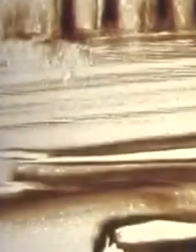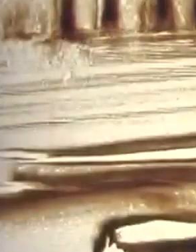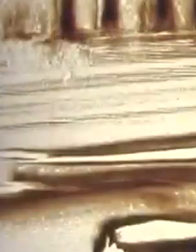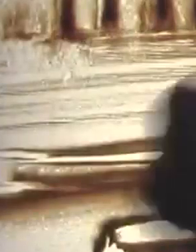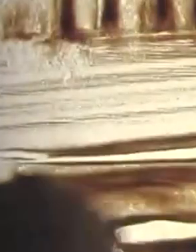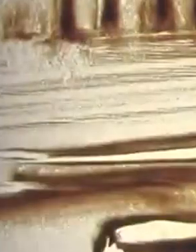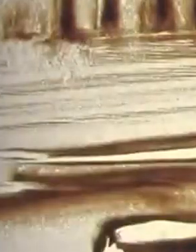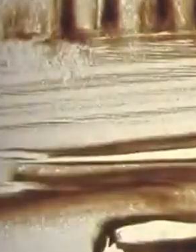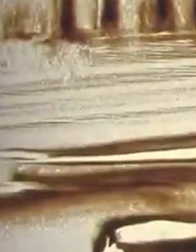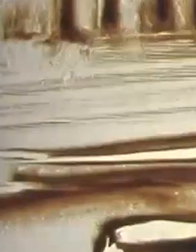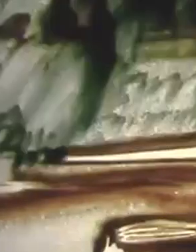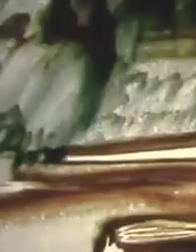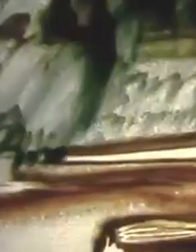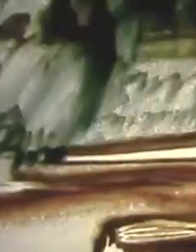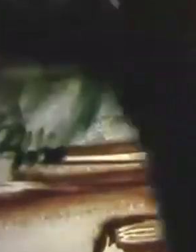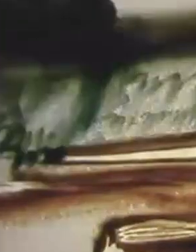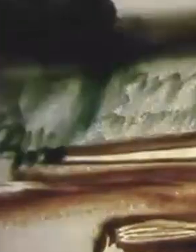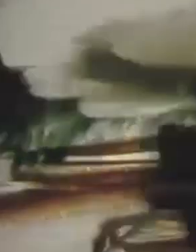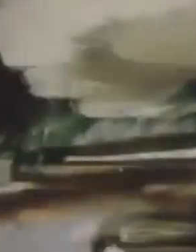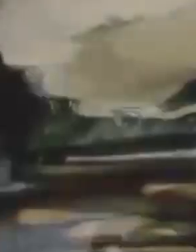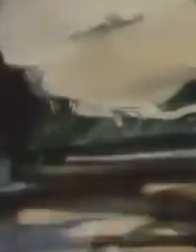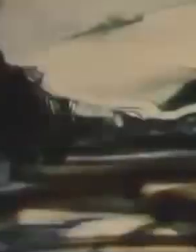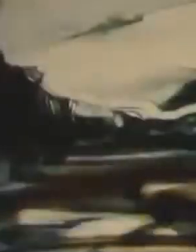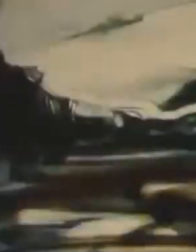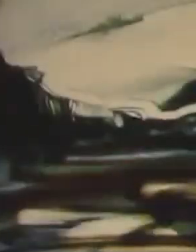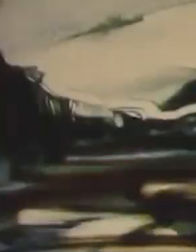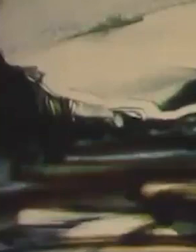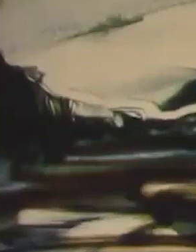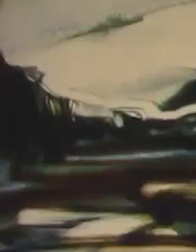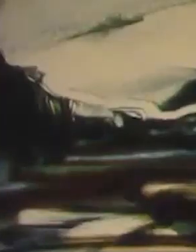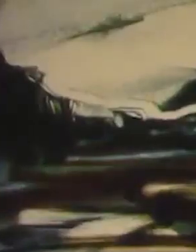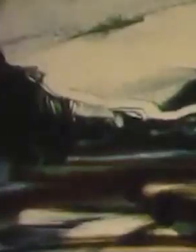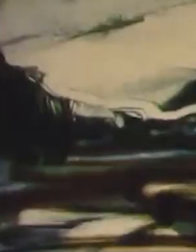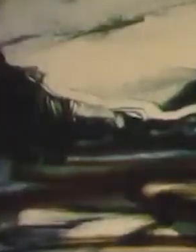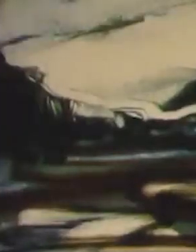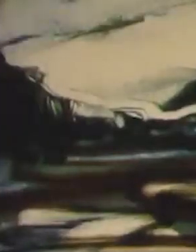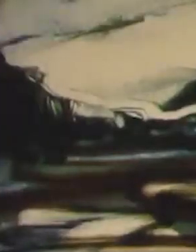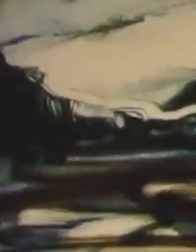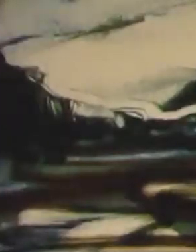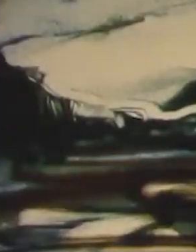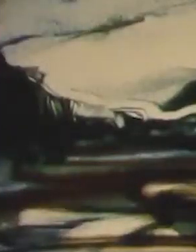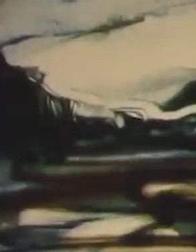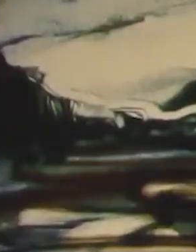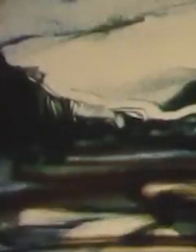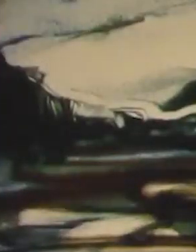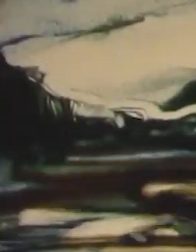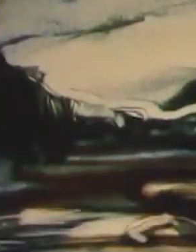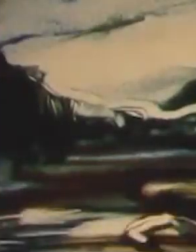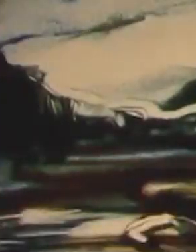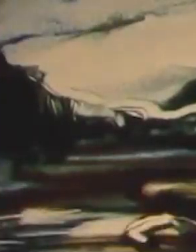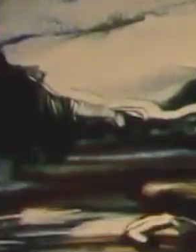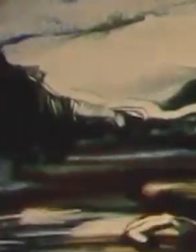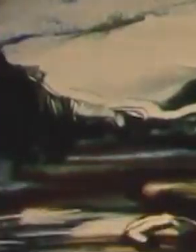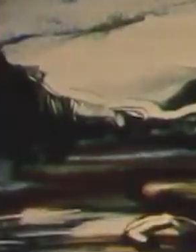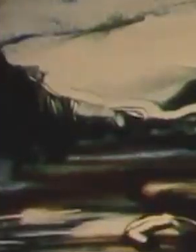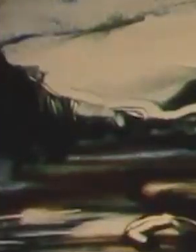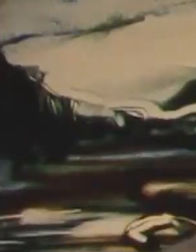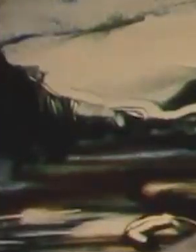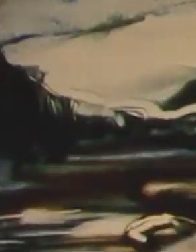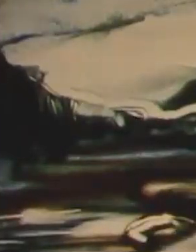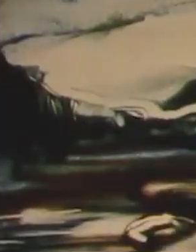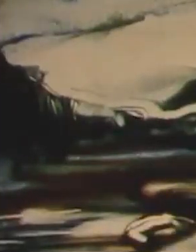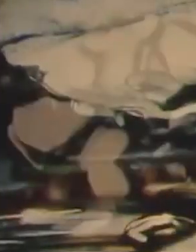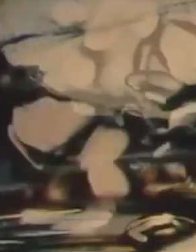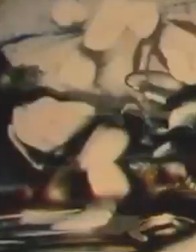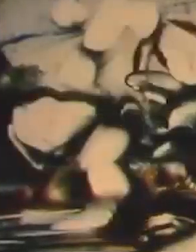Forests are disappearing. Glaciers are melting. plastic waste and